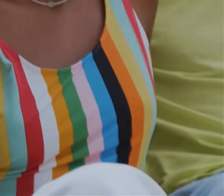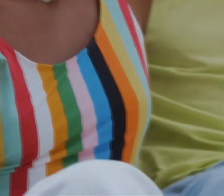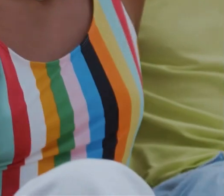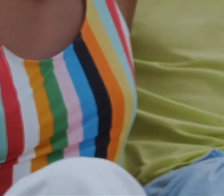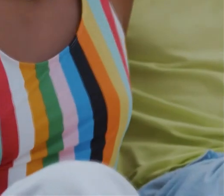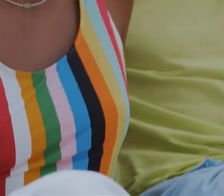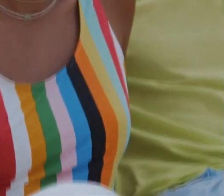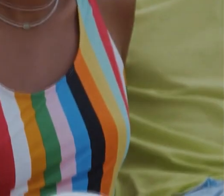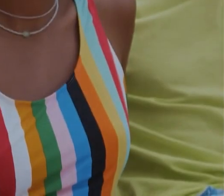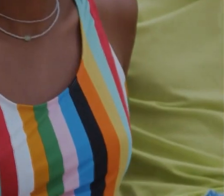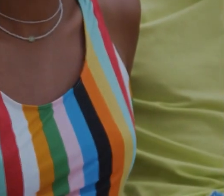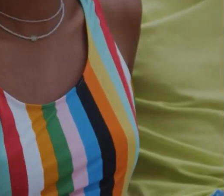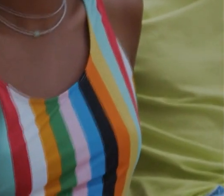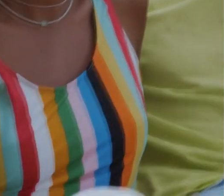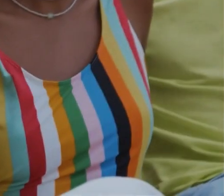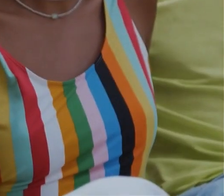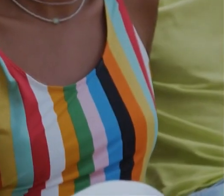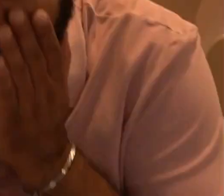melhorar.